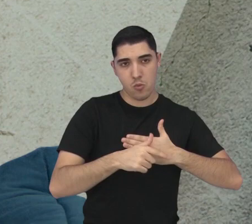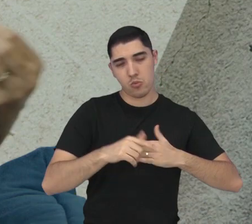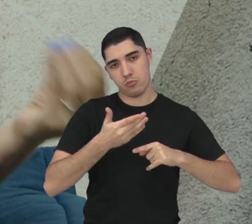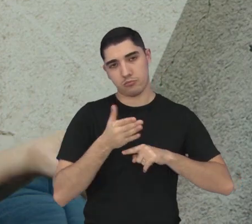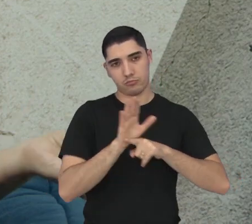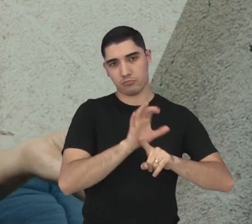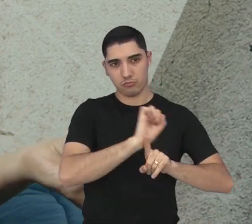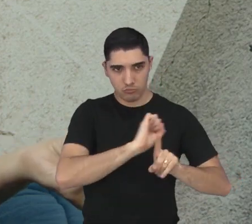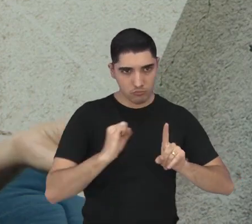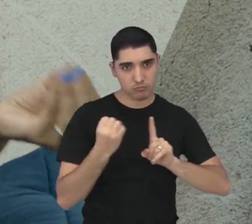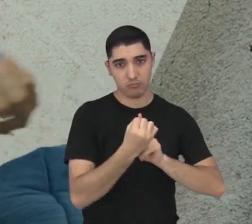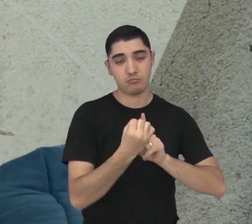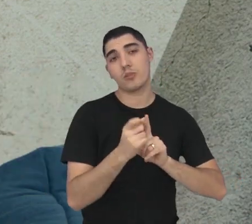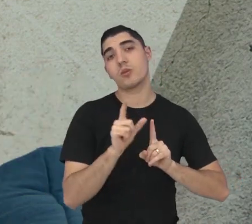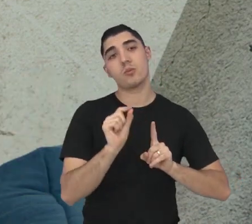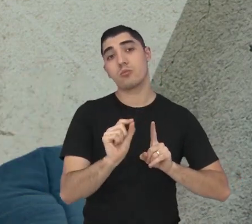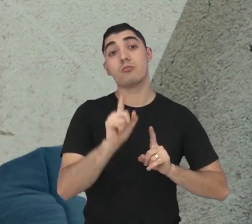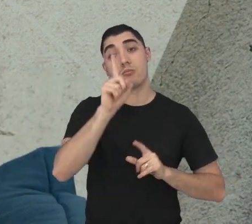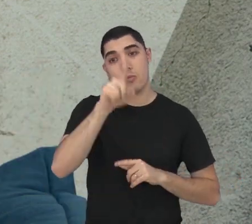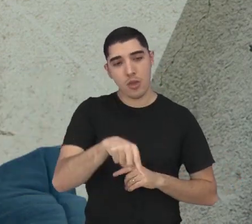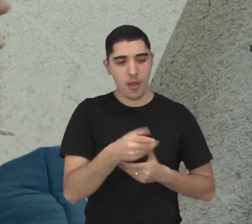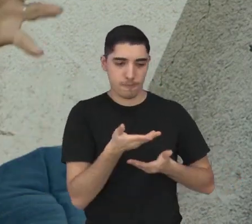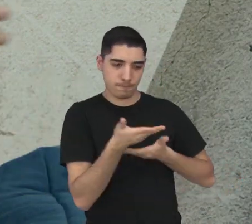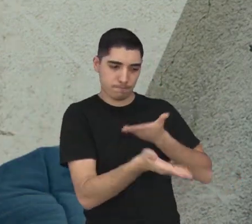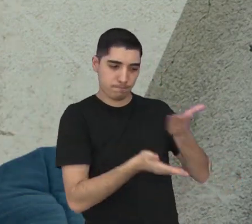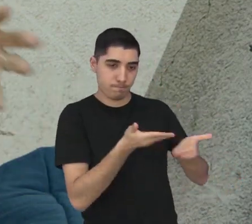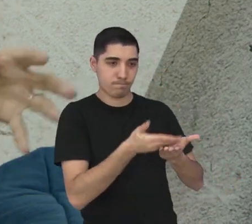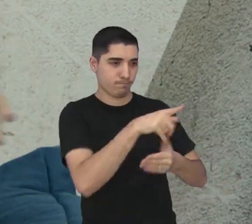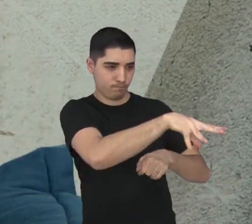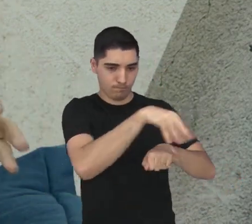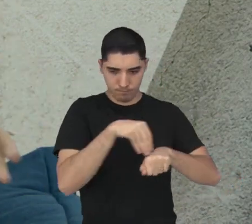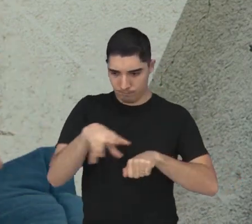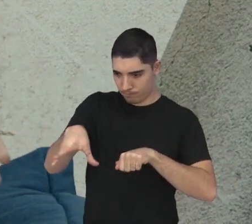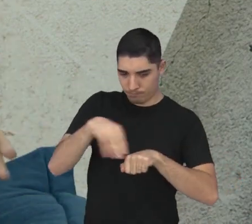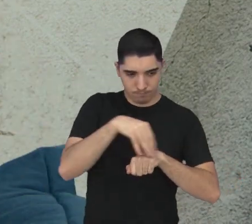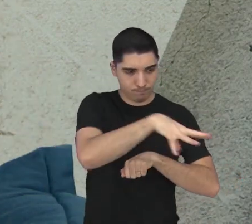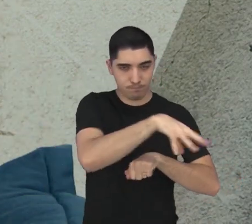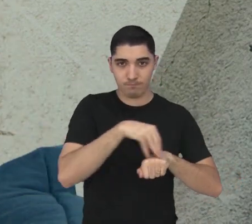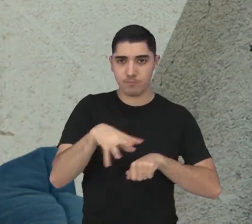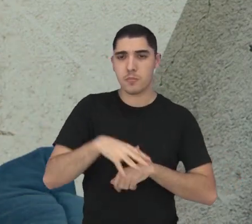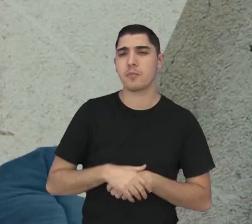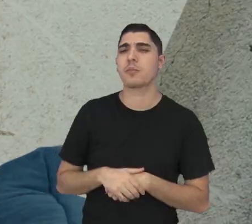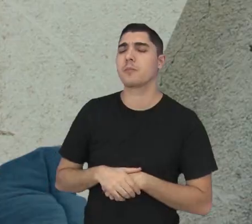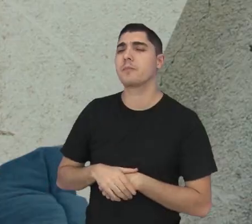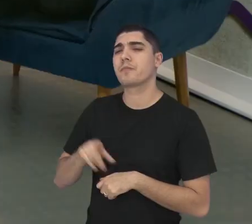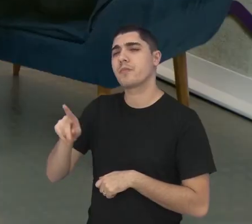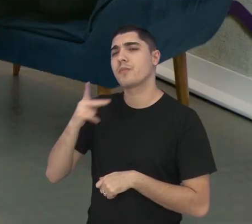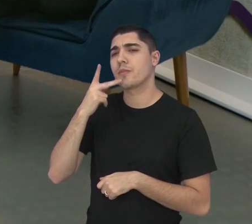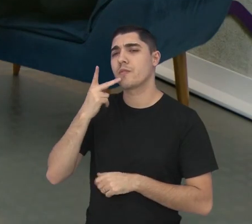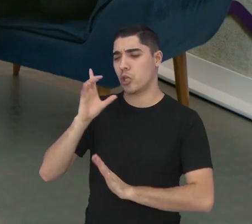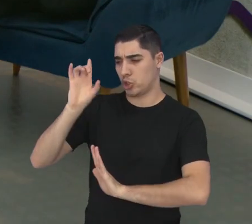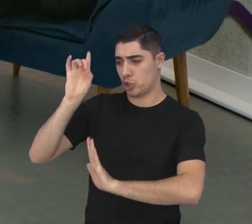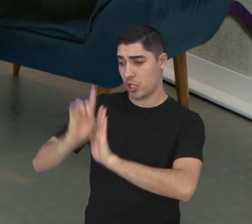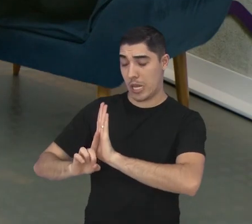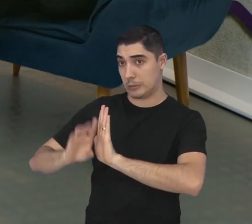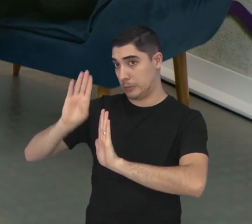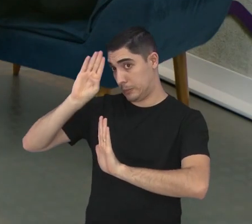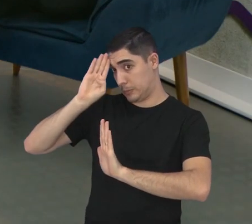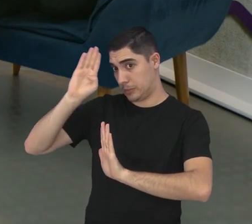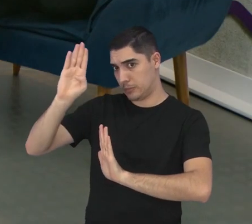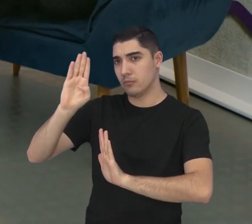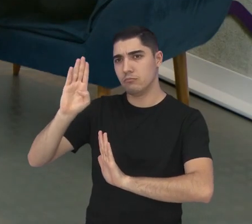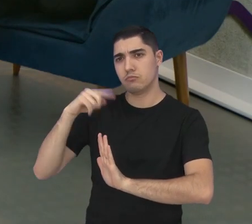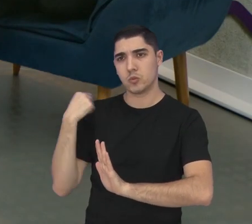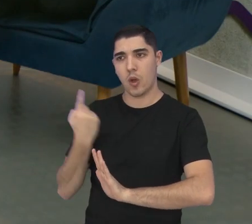social, do assistente social, da assistente social, é mediar essa relação. E quando a gente fala em direitos